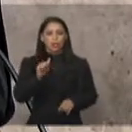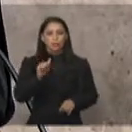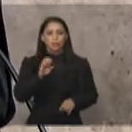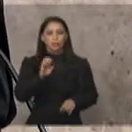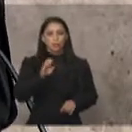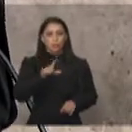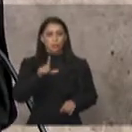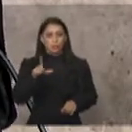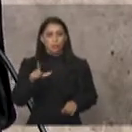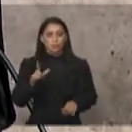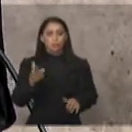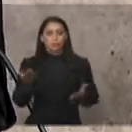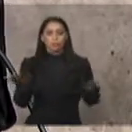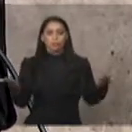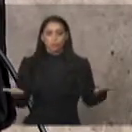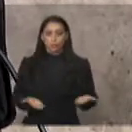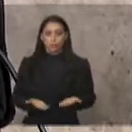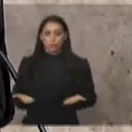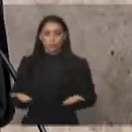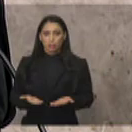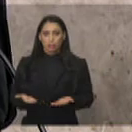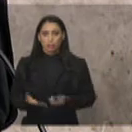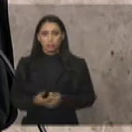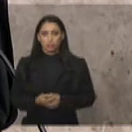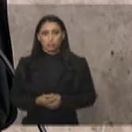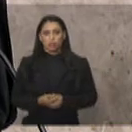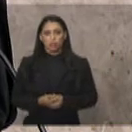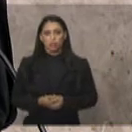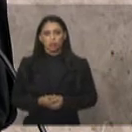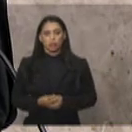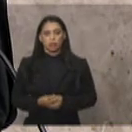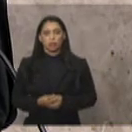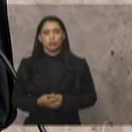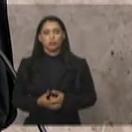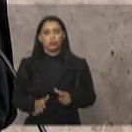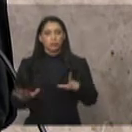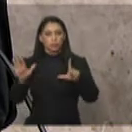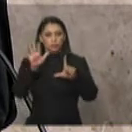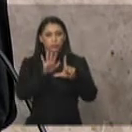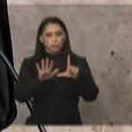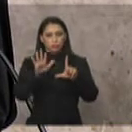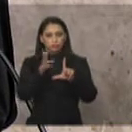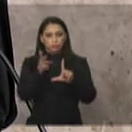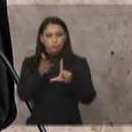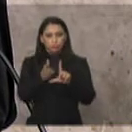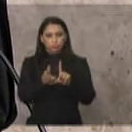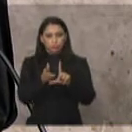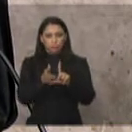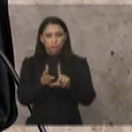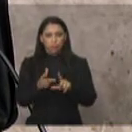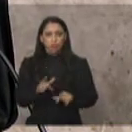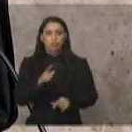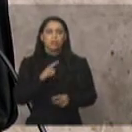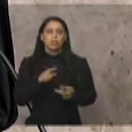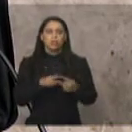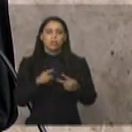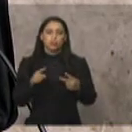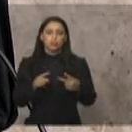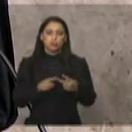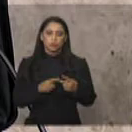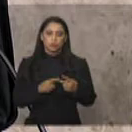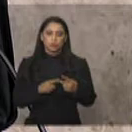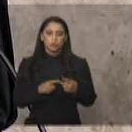Convido agora para assumir a tribuna por videoconferência nas duas ações,